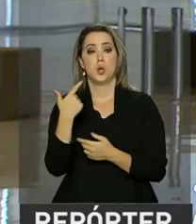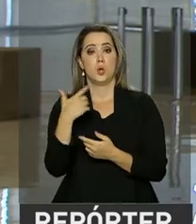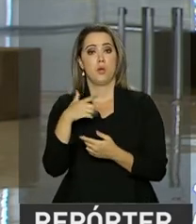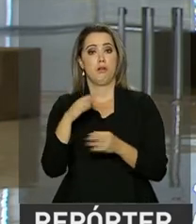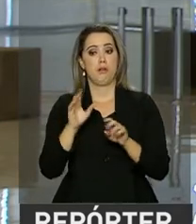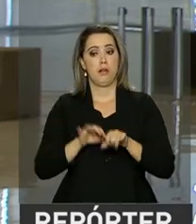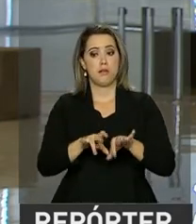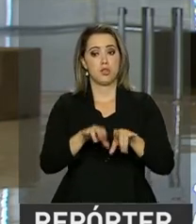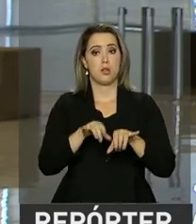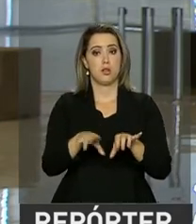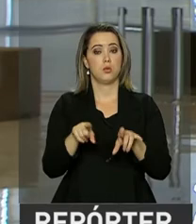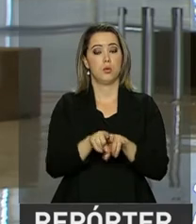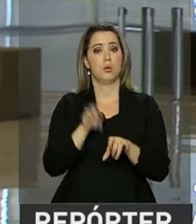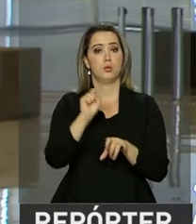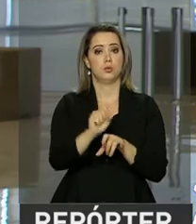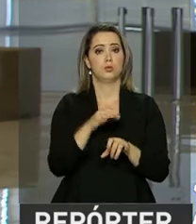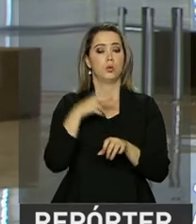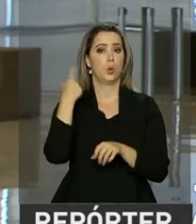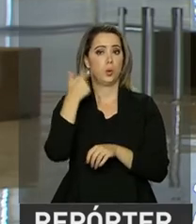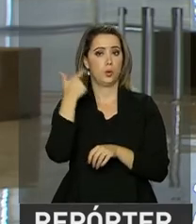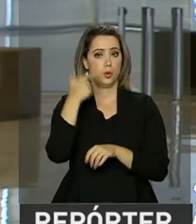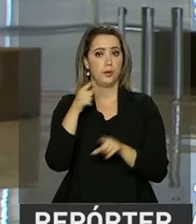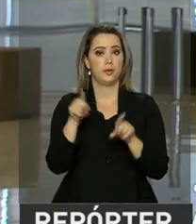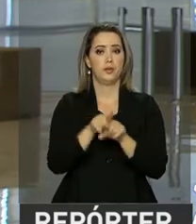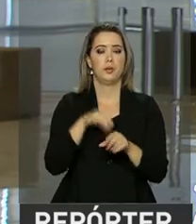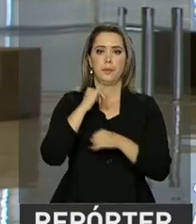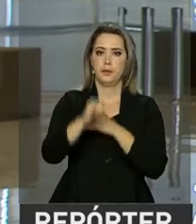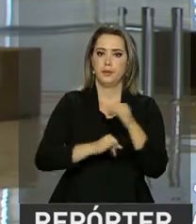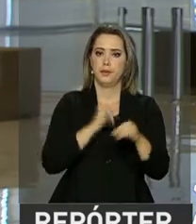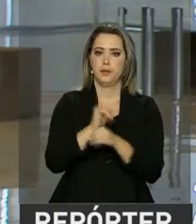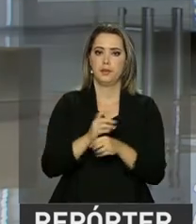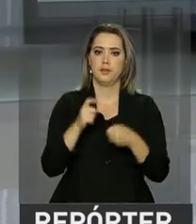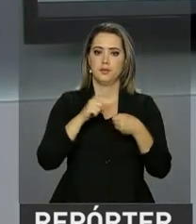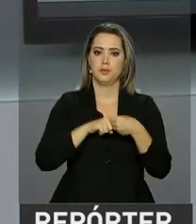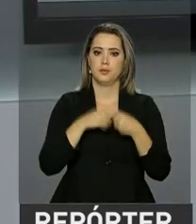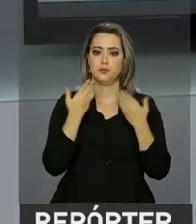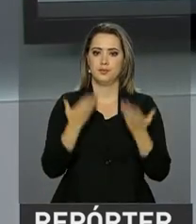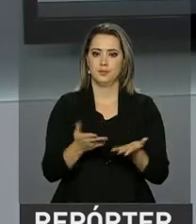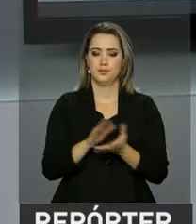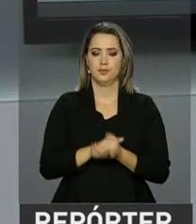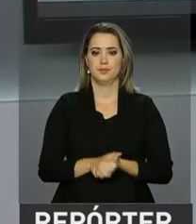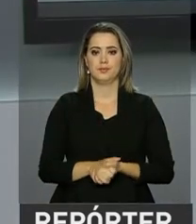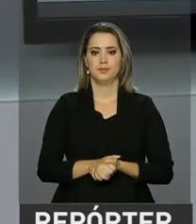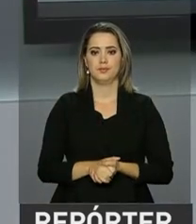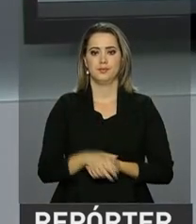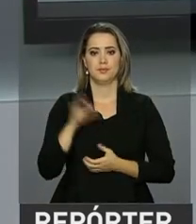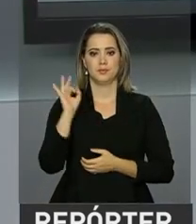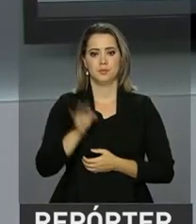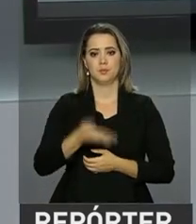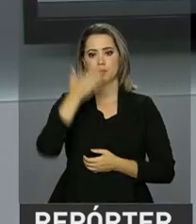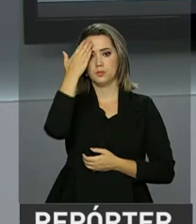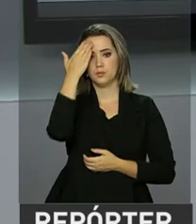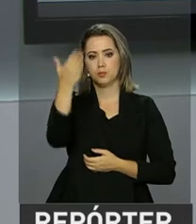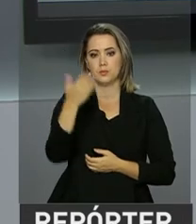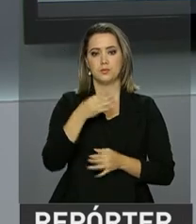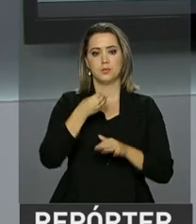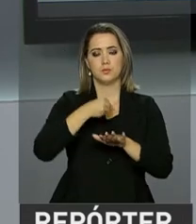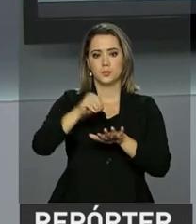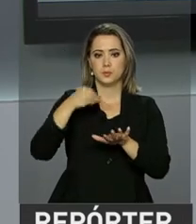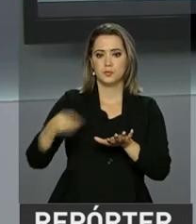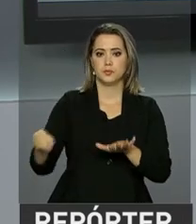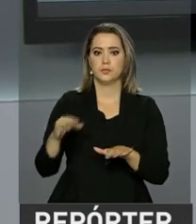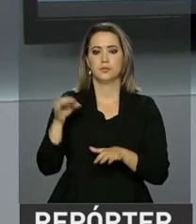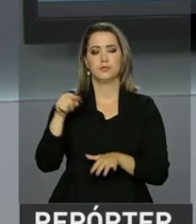casas lotéricas e também pela internet eu volto com você em um estúdio roberto césar é obrigado pelas informações